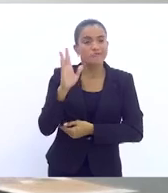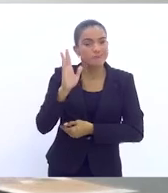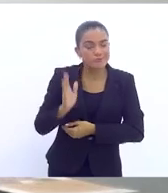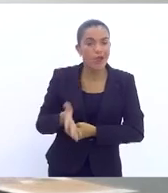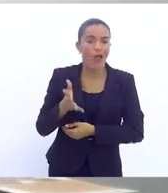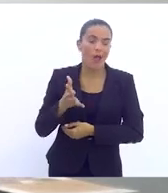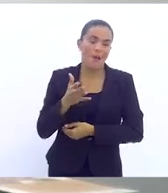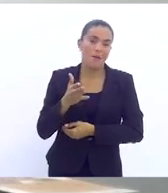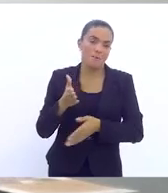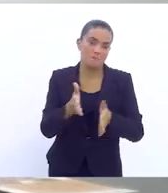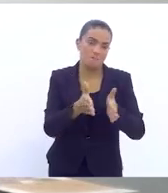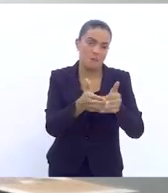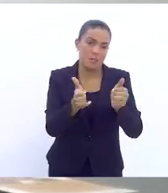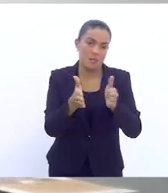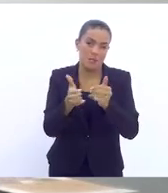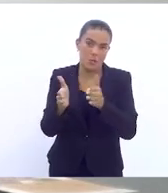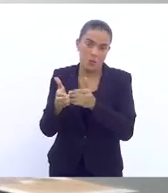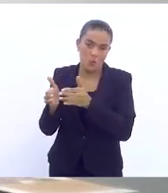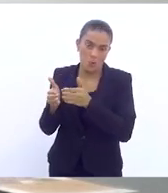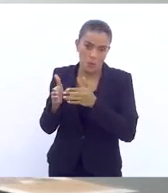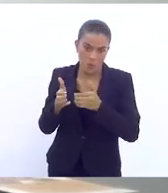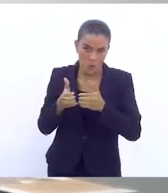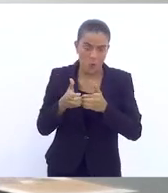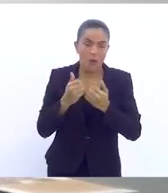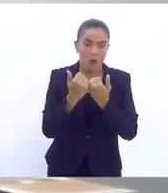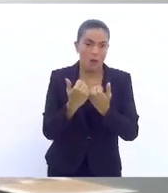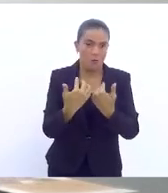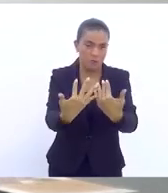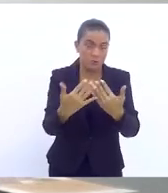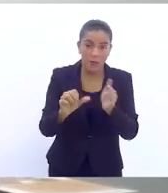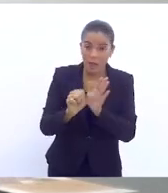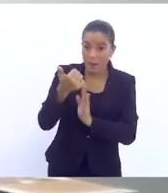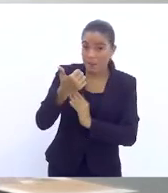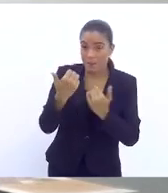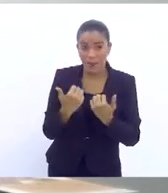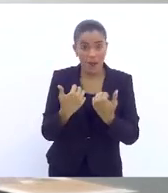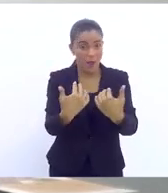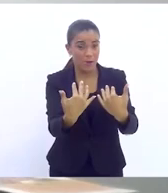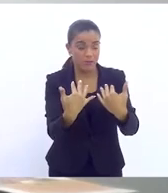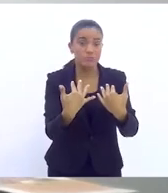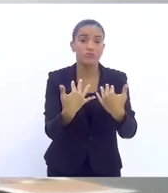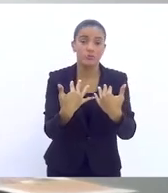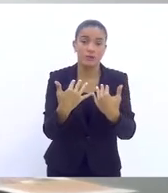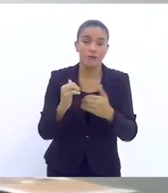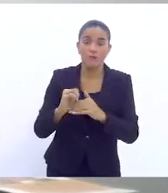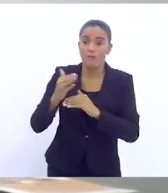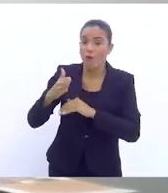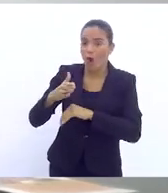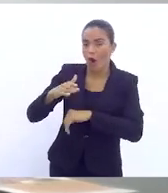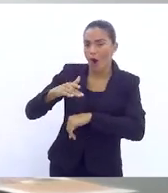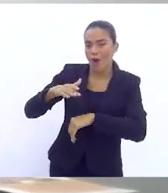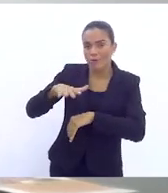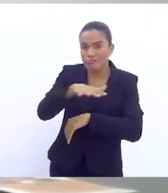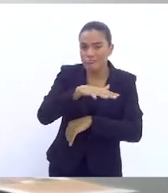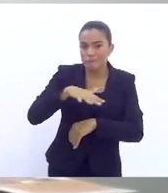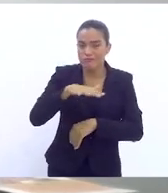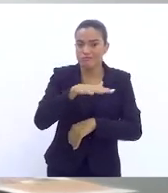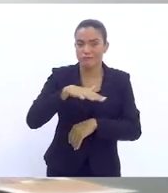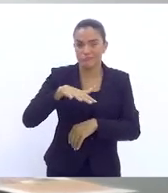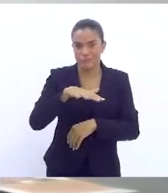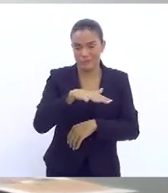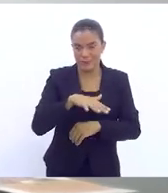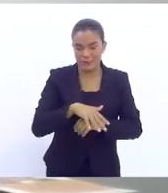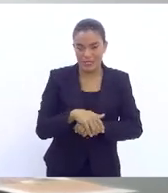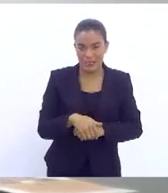a solicitação da audiência e é a primeira audiência que está sendo realizada fora desse espectro do concurso público